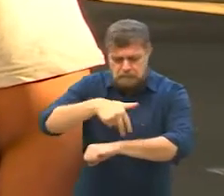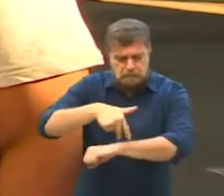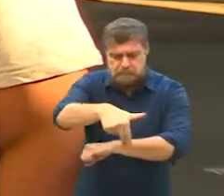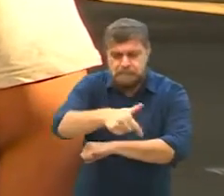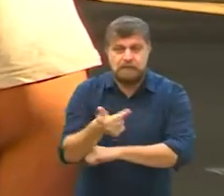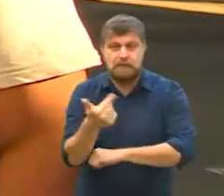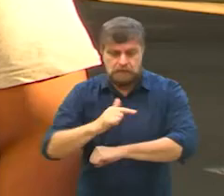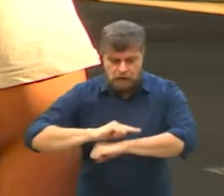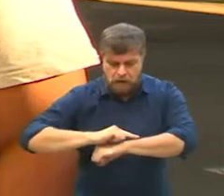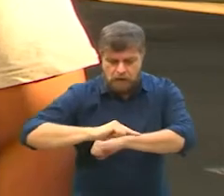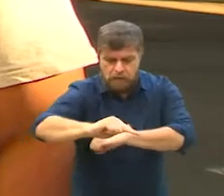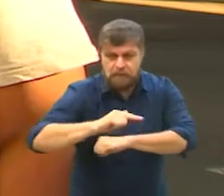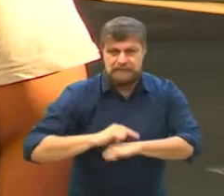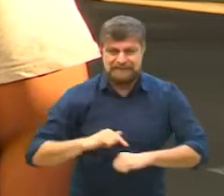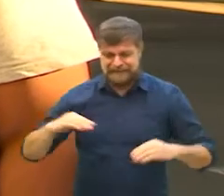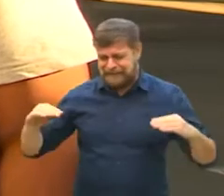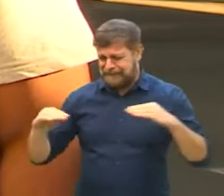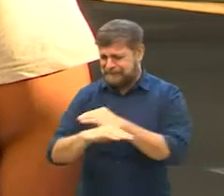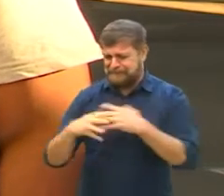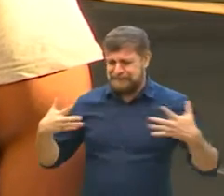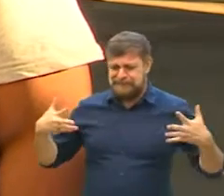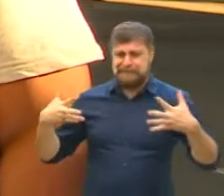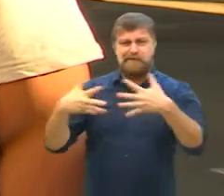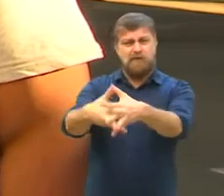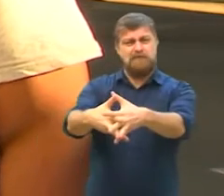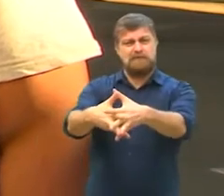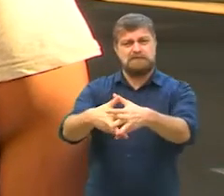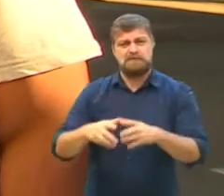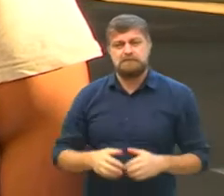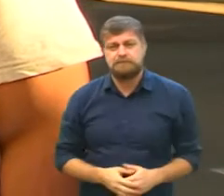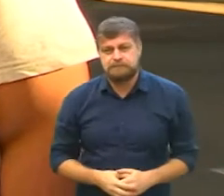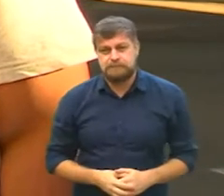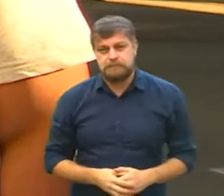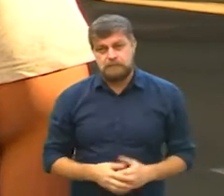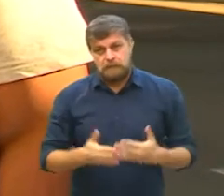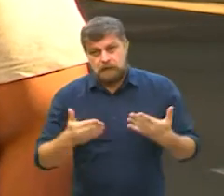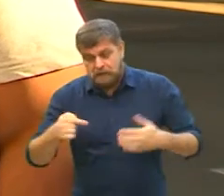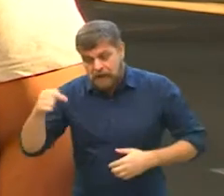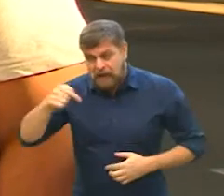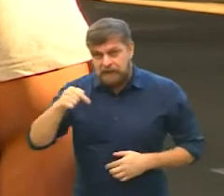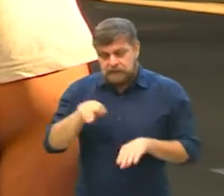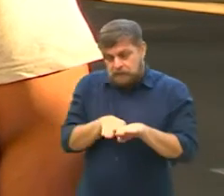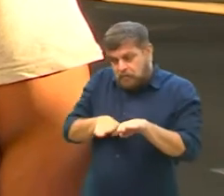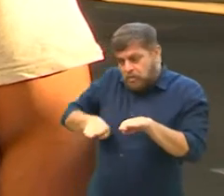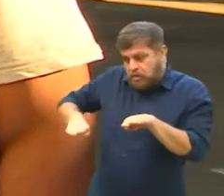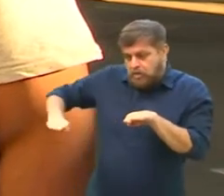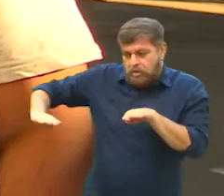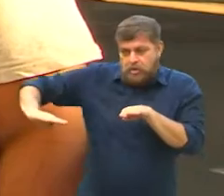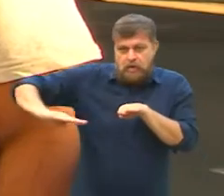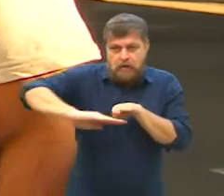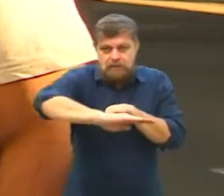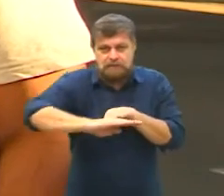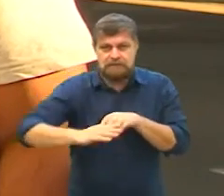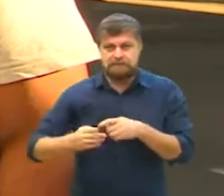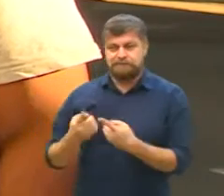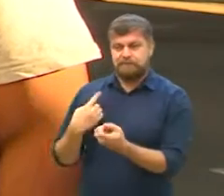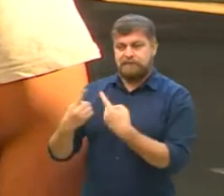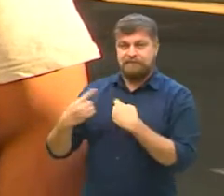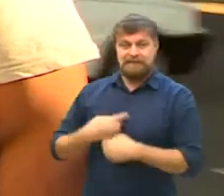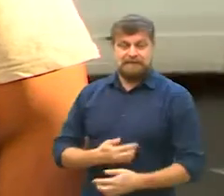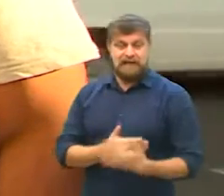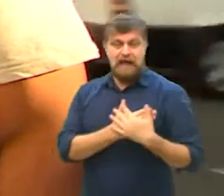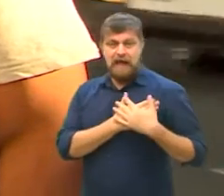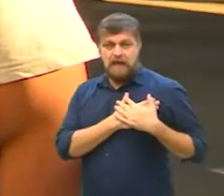tem sinalização para os pedestres e até o trânsito fica confuso entre os carros aqui. Aqui é um desvio, né, para sair